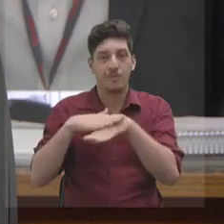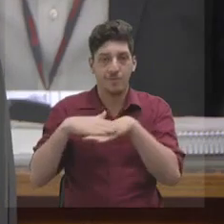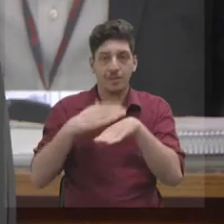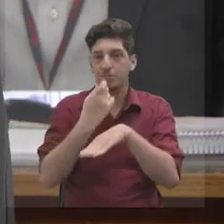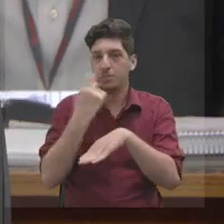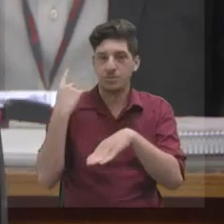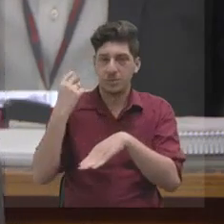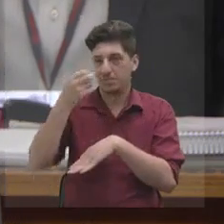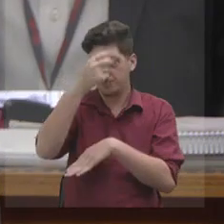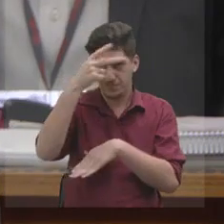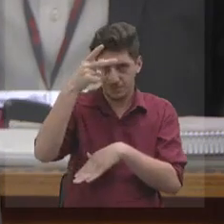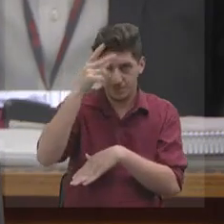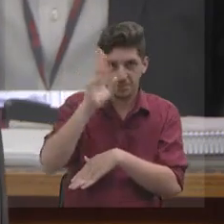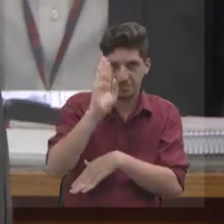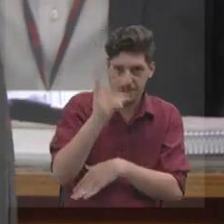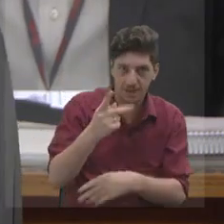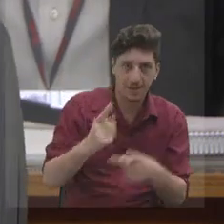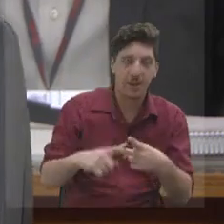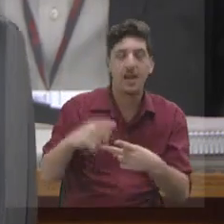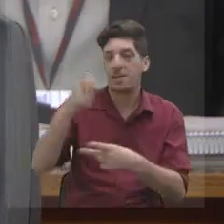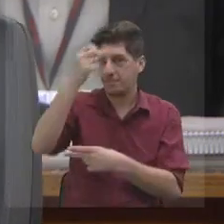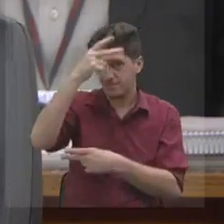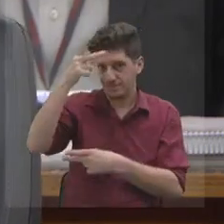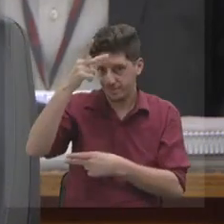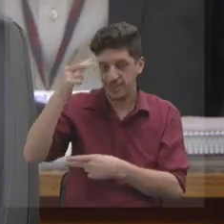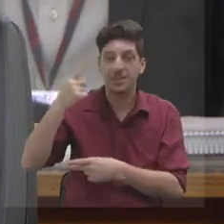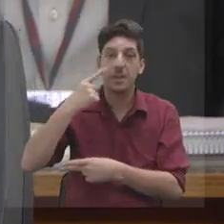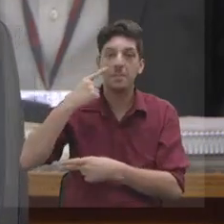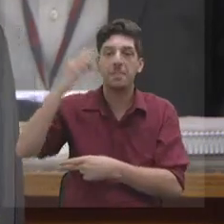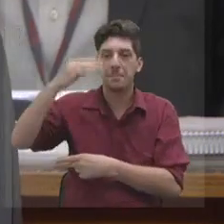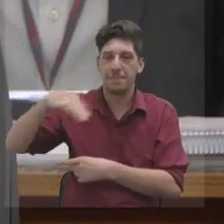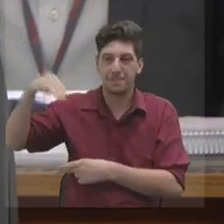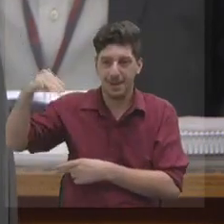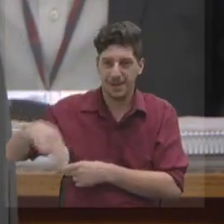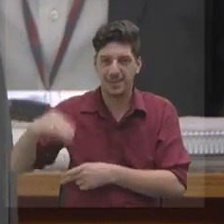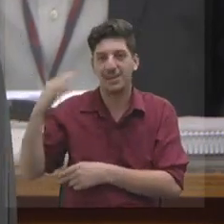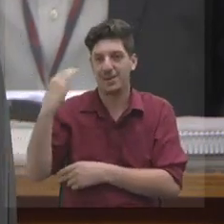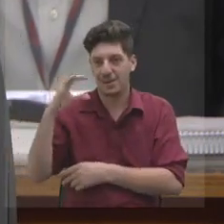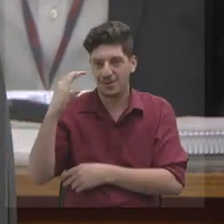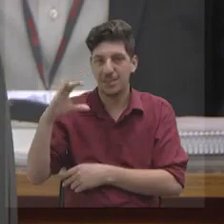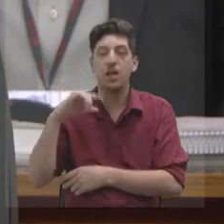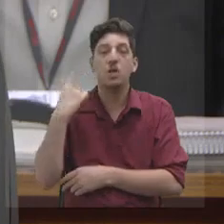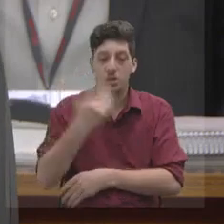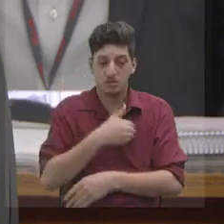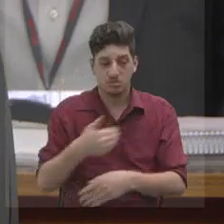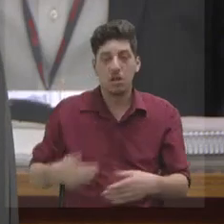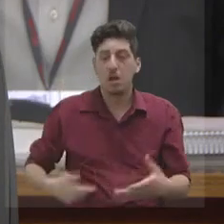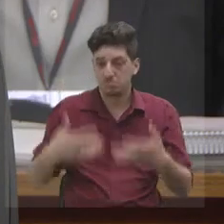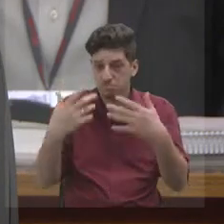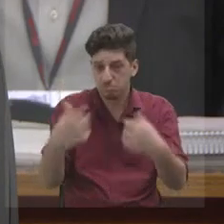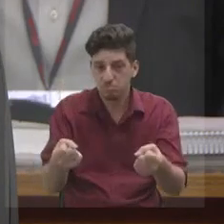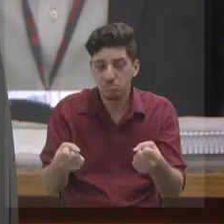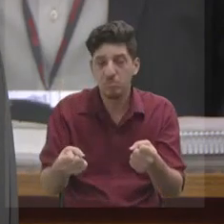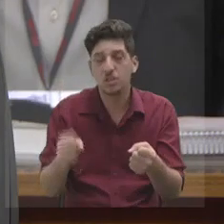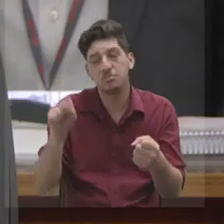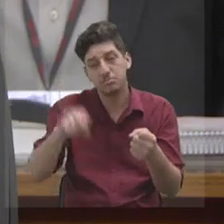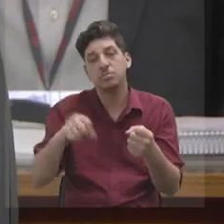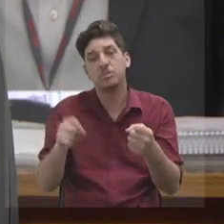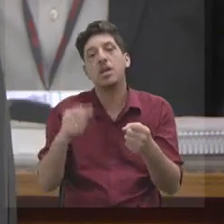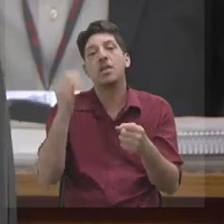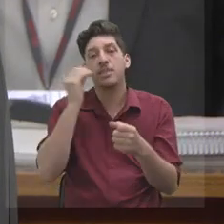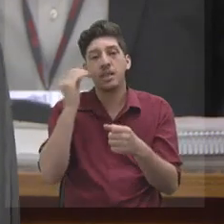prefeita Marília de Contagem sobre essa temática e o estado não se for de forma alguma né nesse avanço nessa construção conjunta né Há também